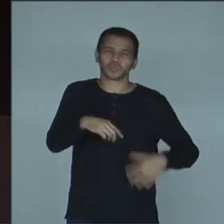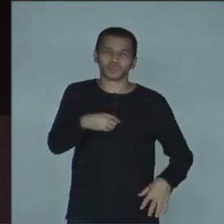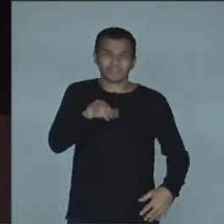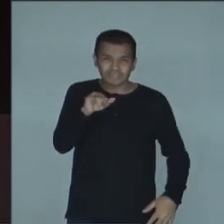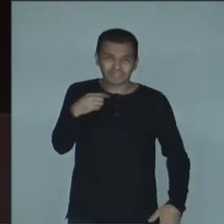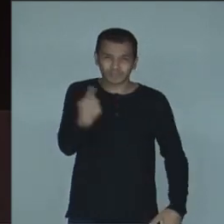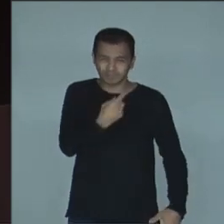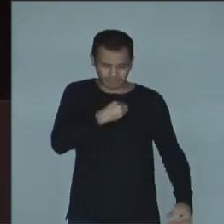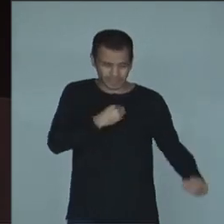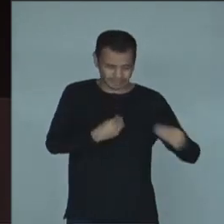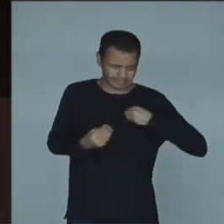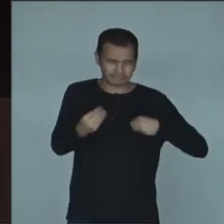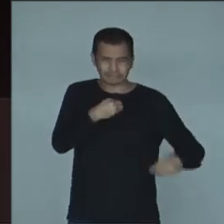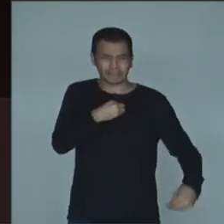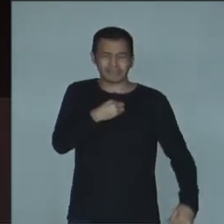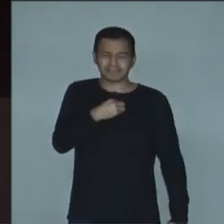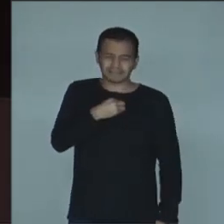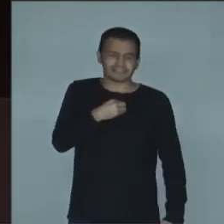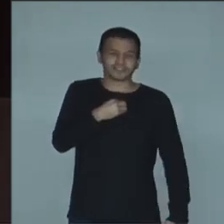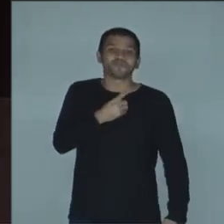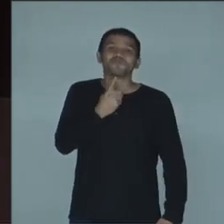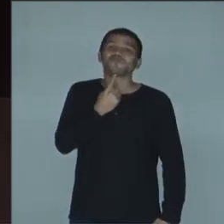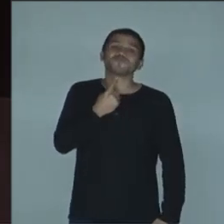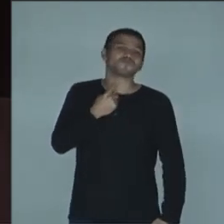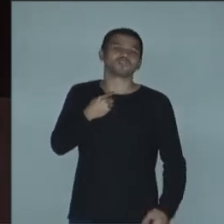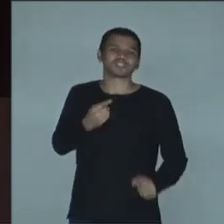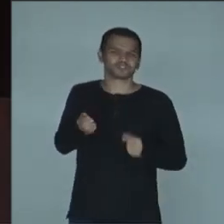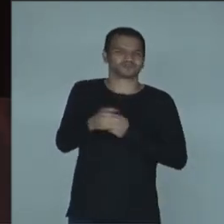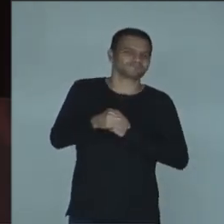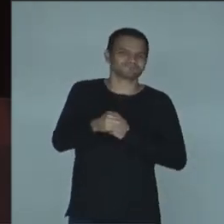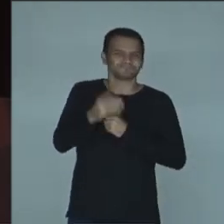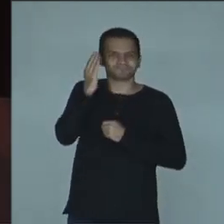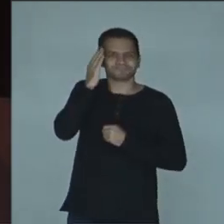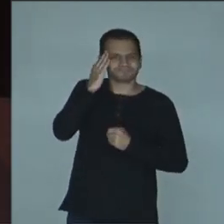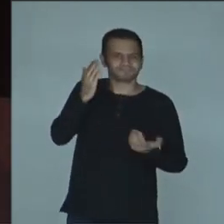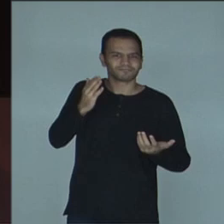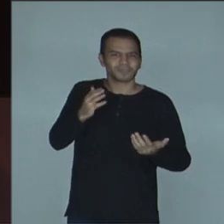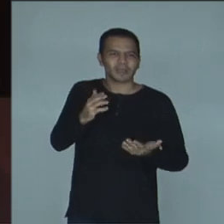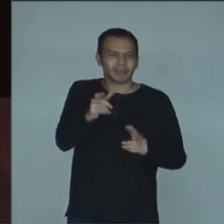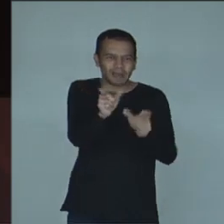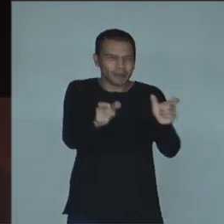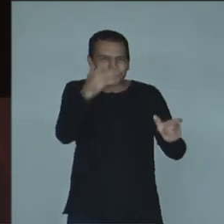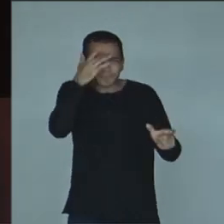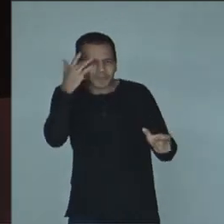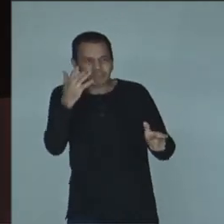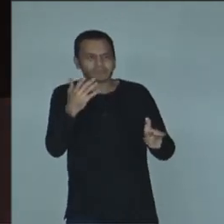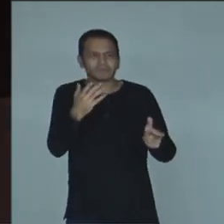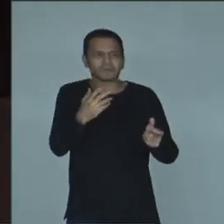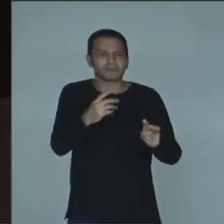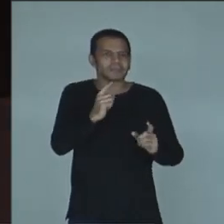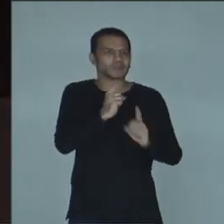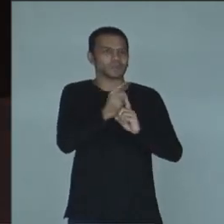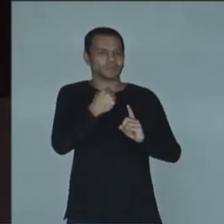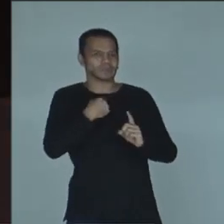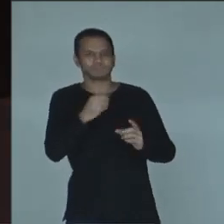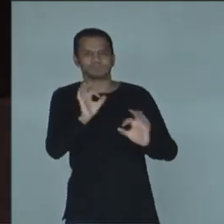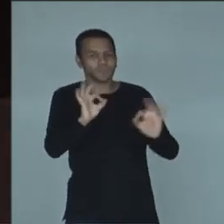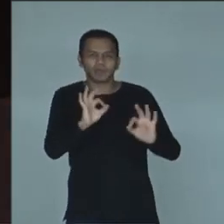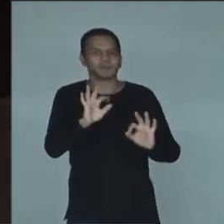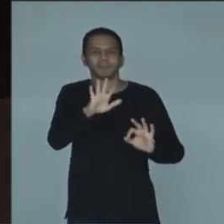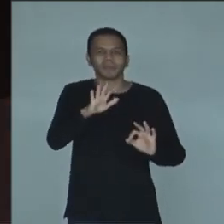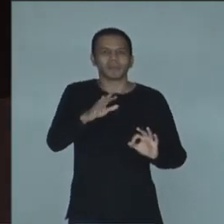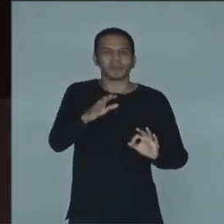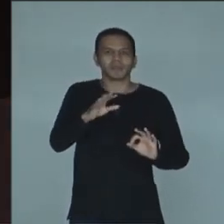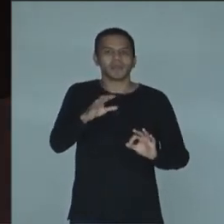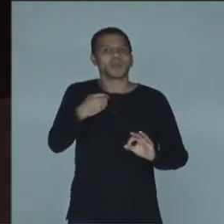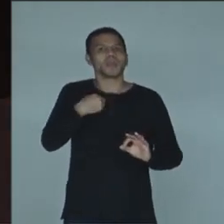mesmo e não é nem só os outros vão saber em quem nós somos é nós sabemos quem